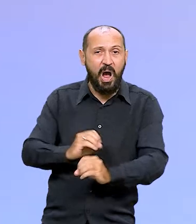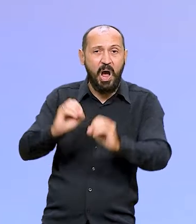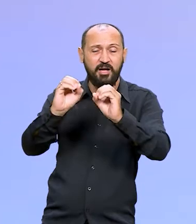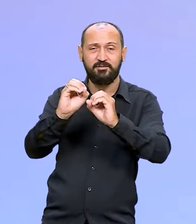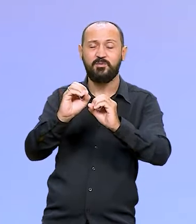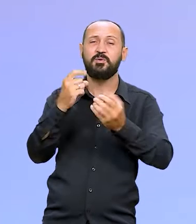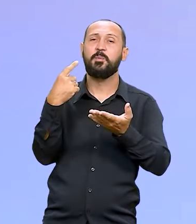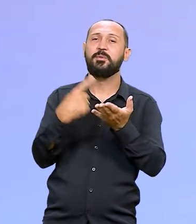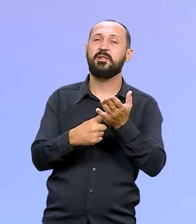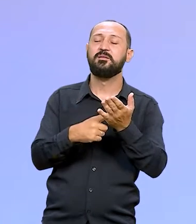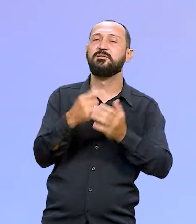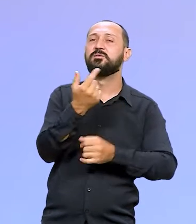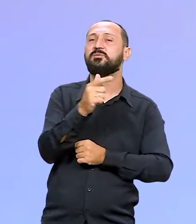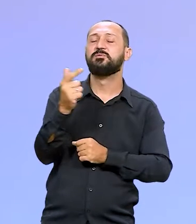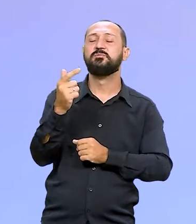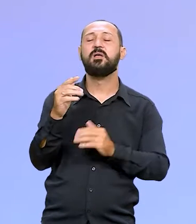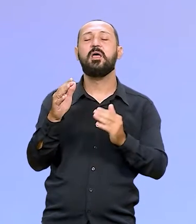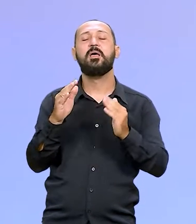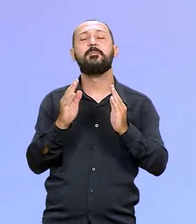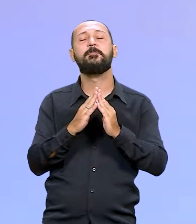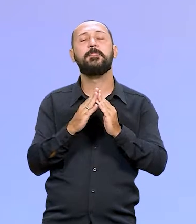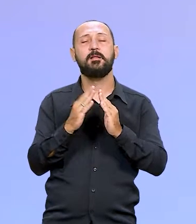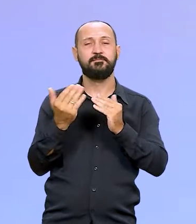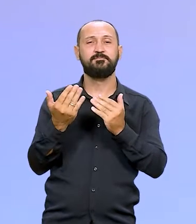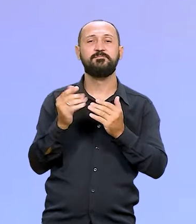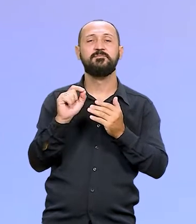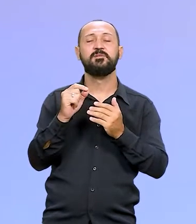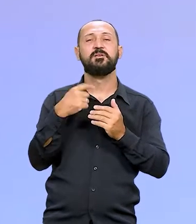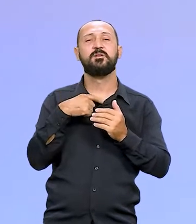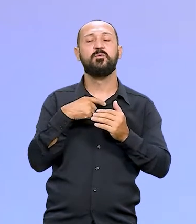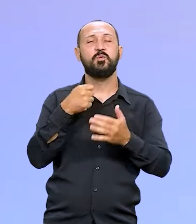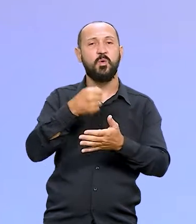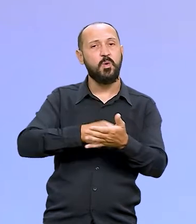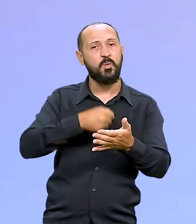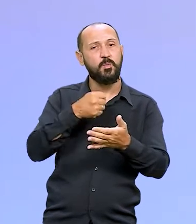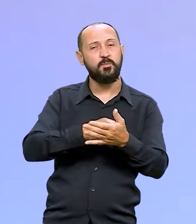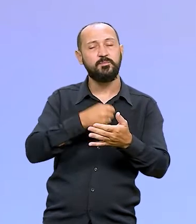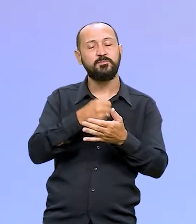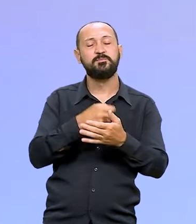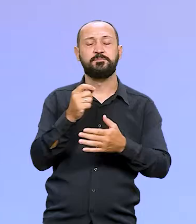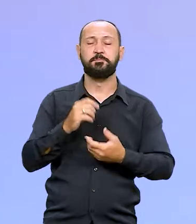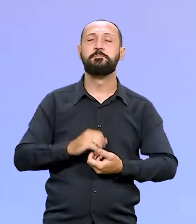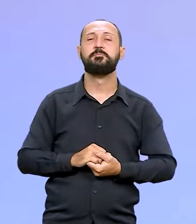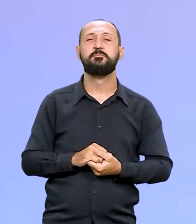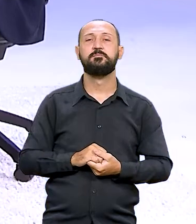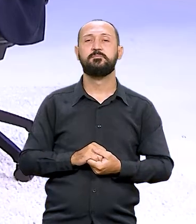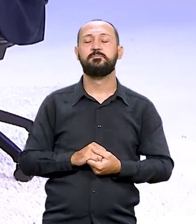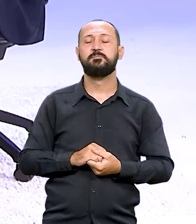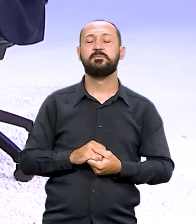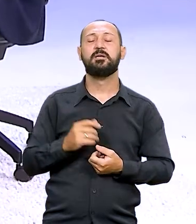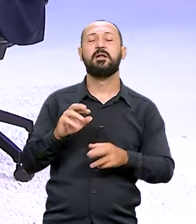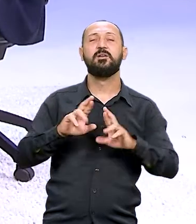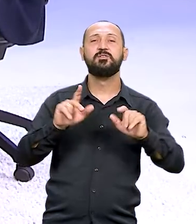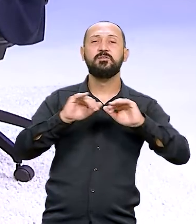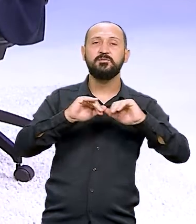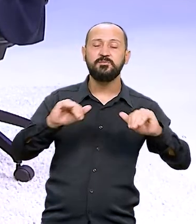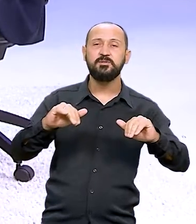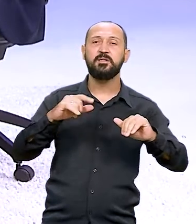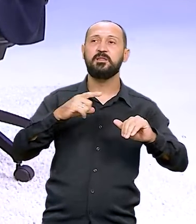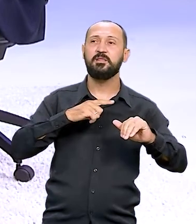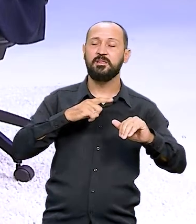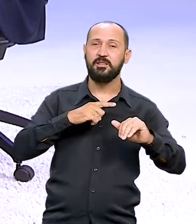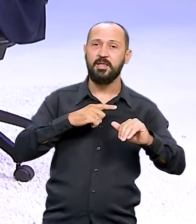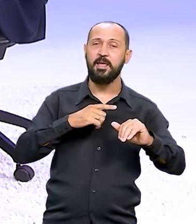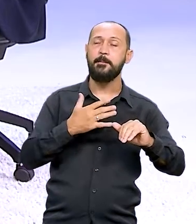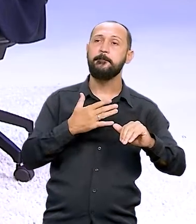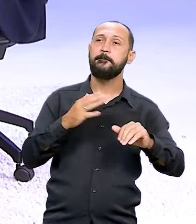obrigação contratual dela, ela não tem mais a propriedade resolúvel do imóvel, que fica como garantia do credor fiduciário. É aquela diferença entre posse